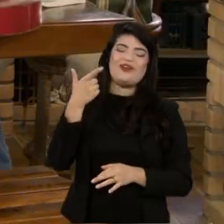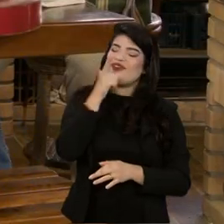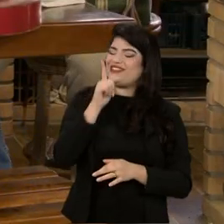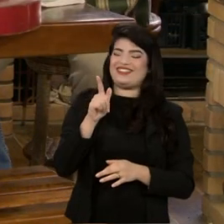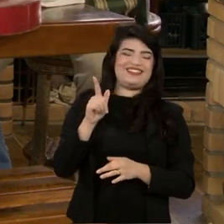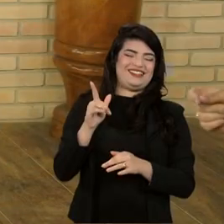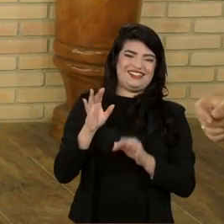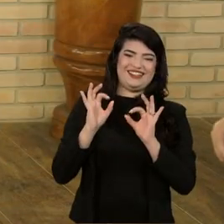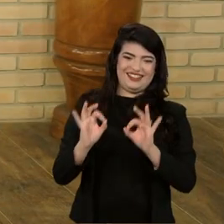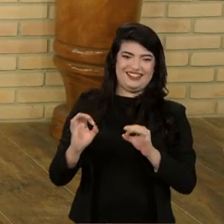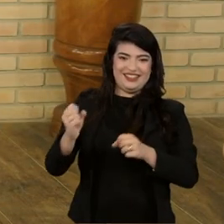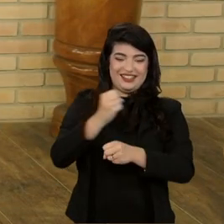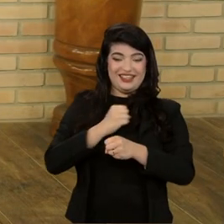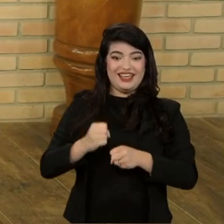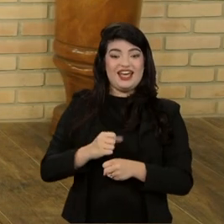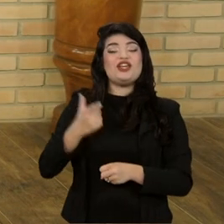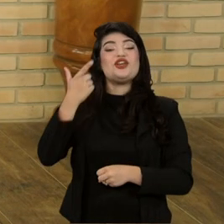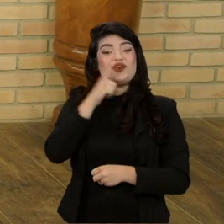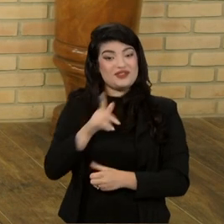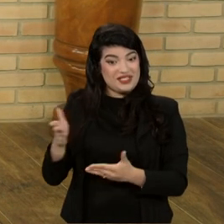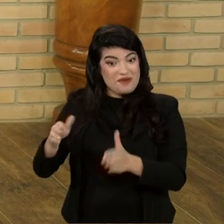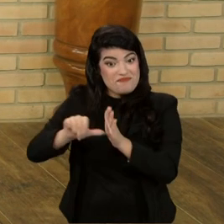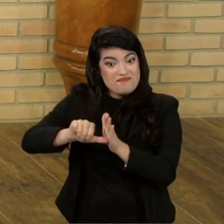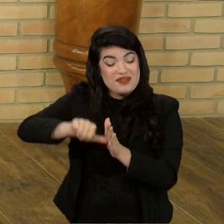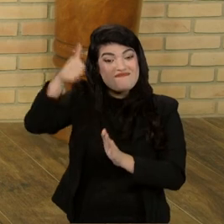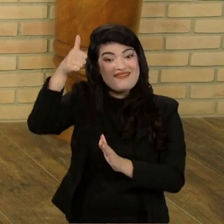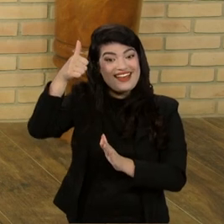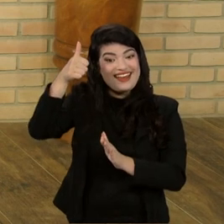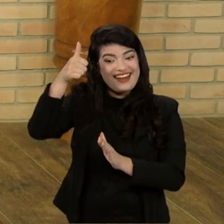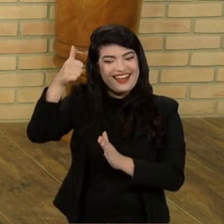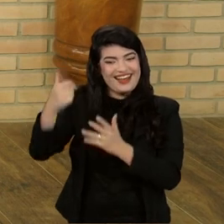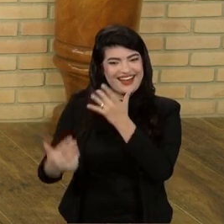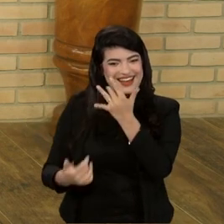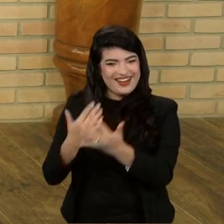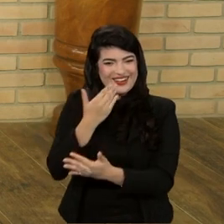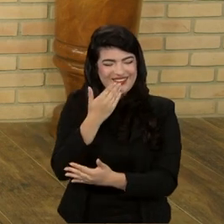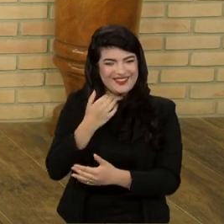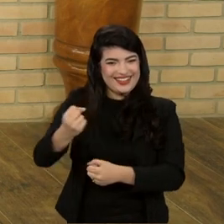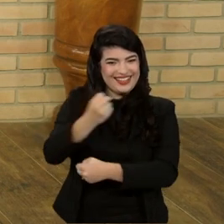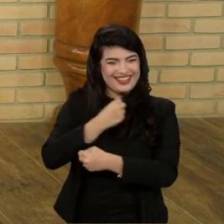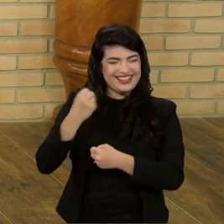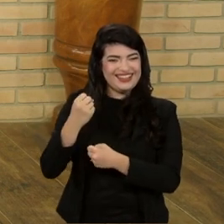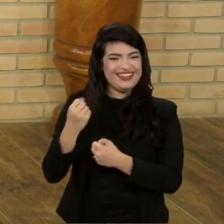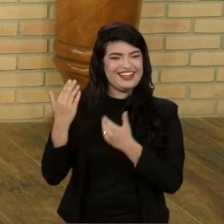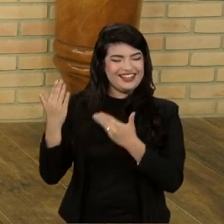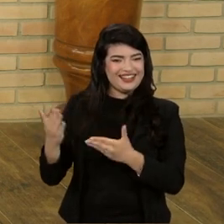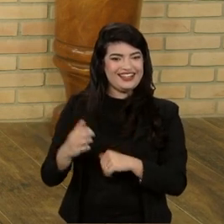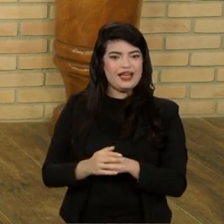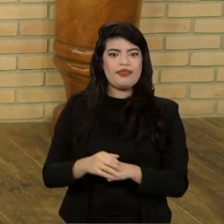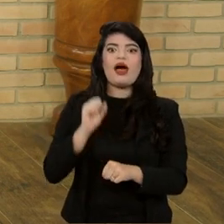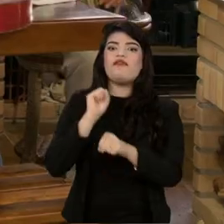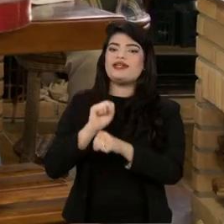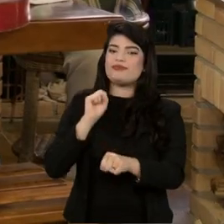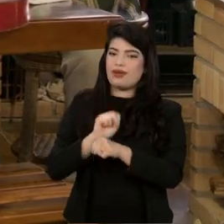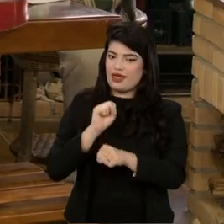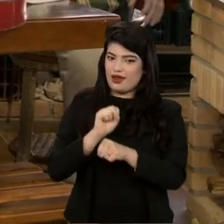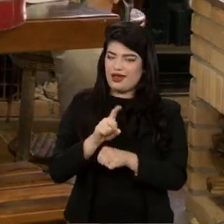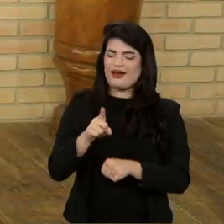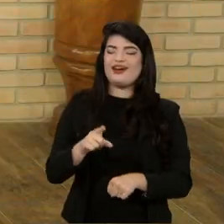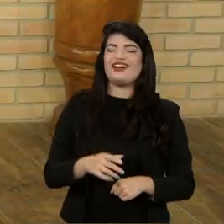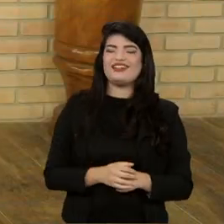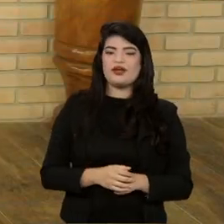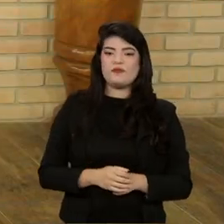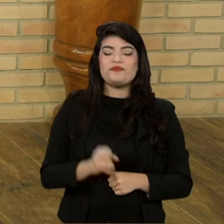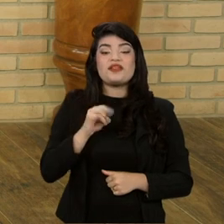E tá inaugurado o fogão além, velho. Tá. Finalmente, gostou. Tava te esperando mesmo. Então,